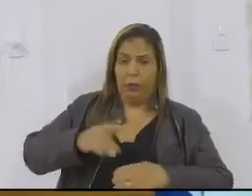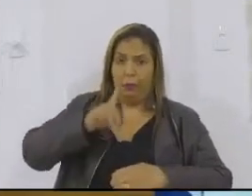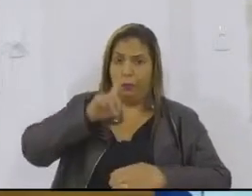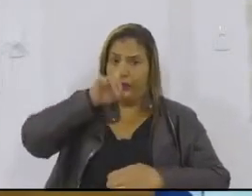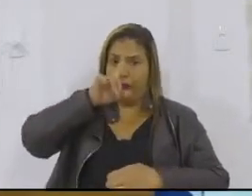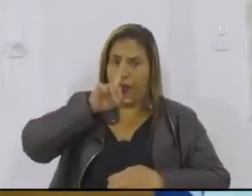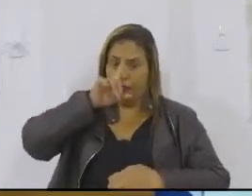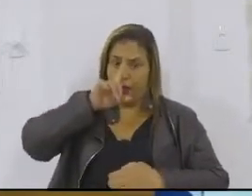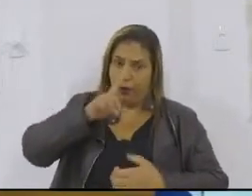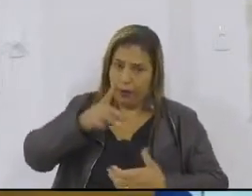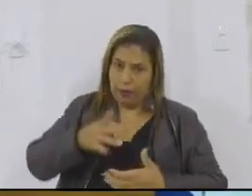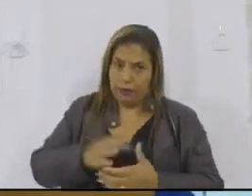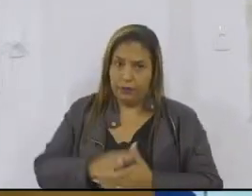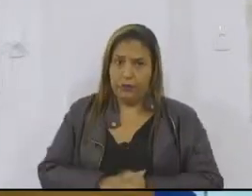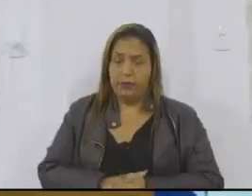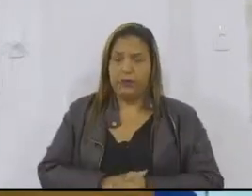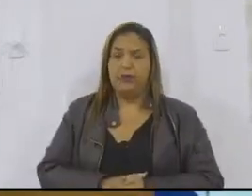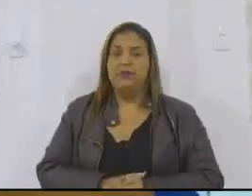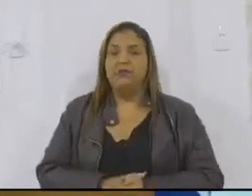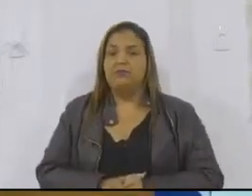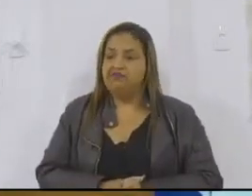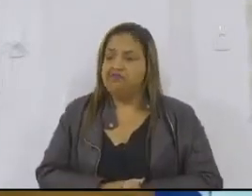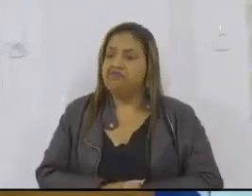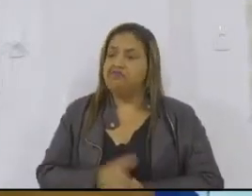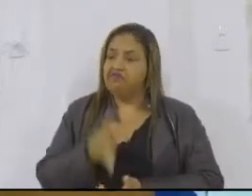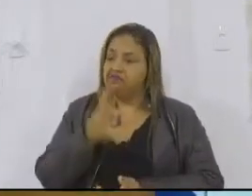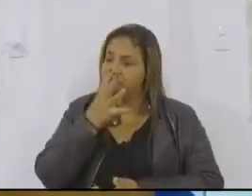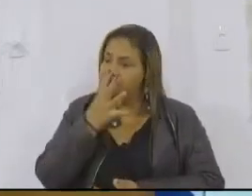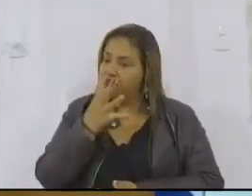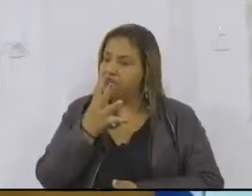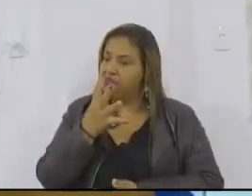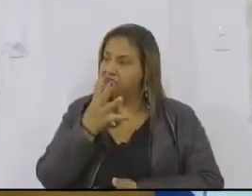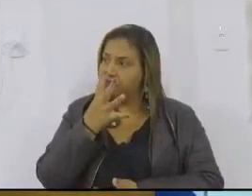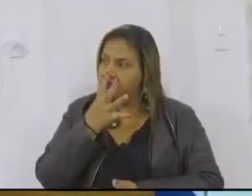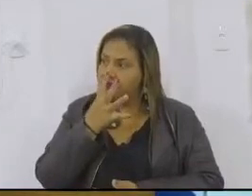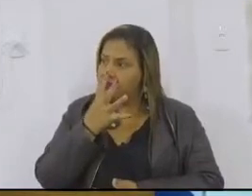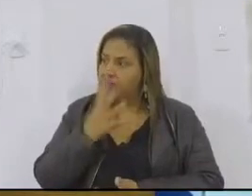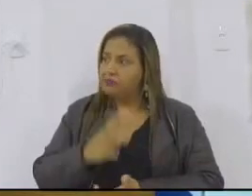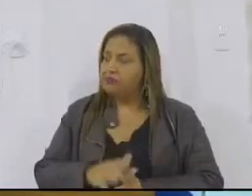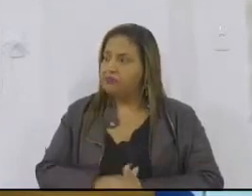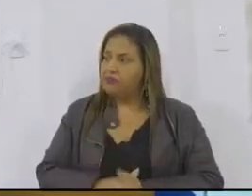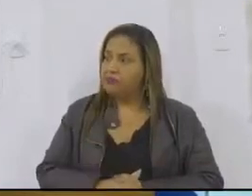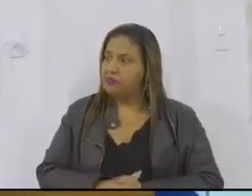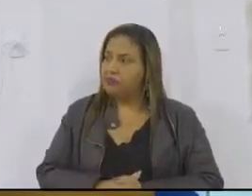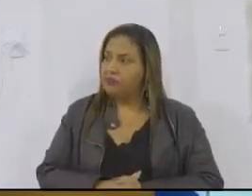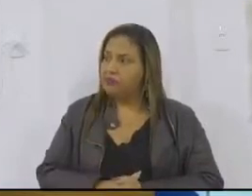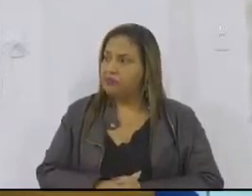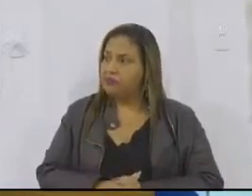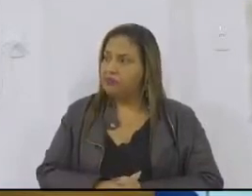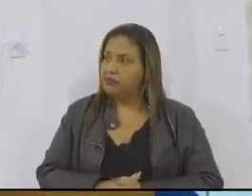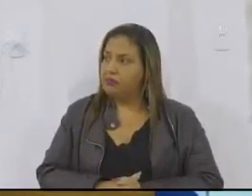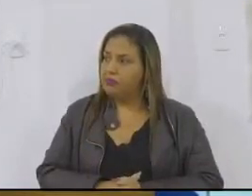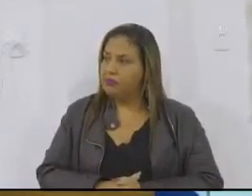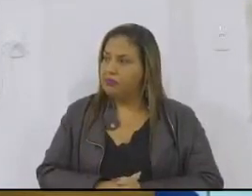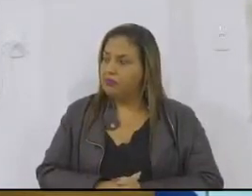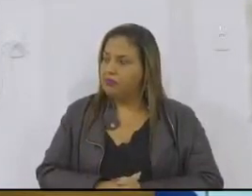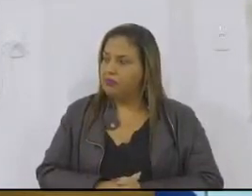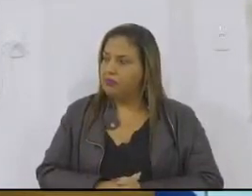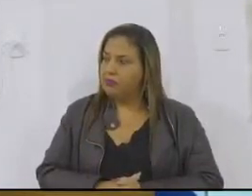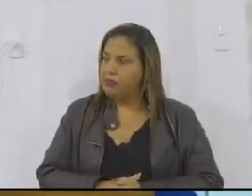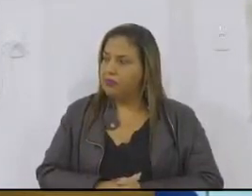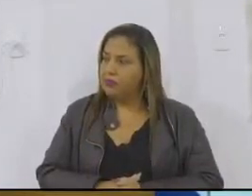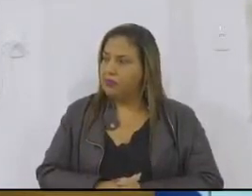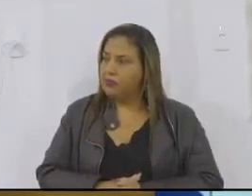ali. Por incrível que pareça, obriga os veículos a diminuir a velocidade, né?